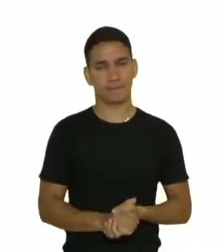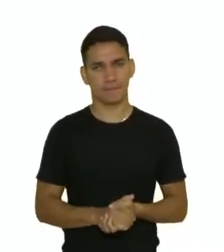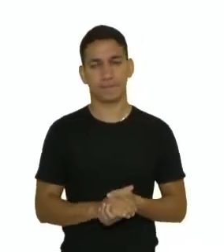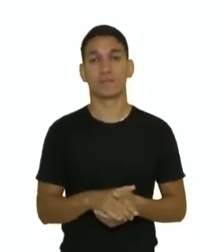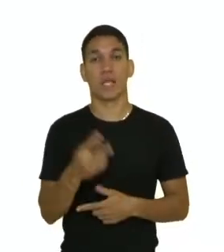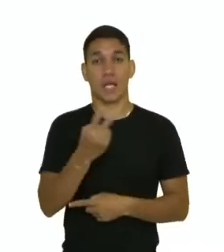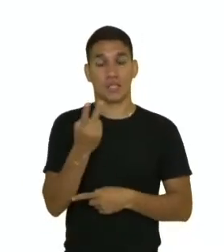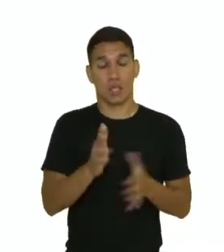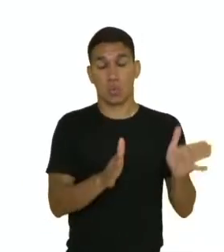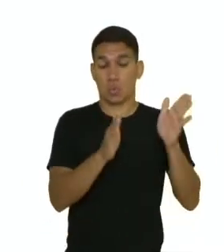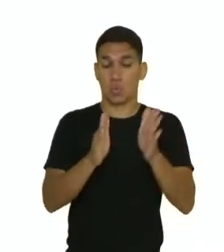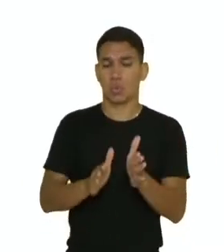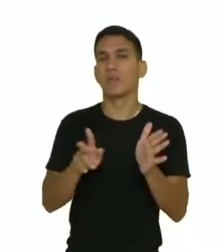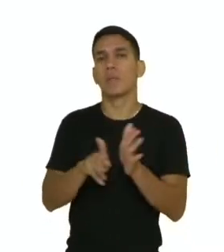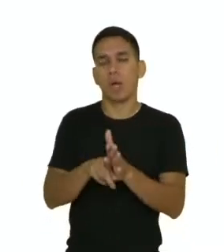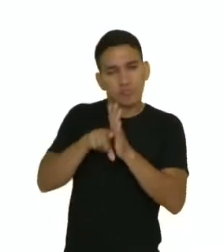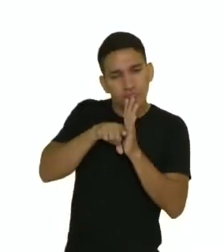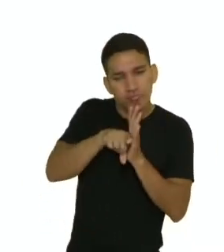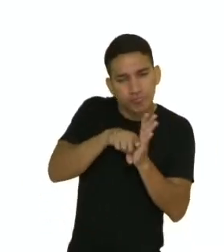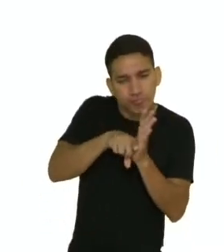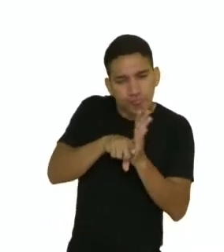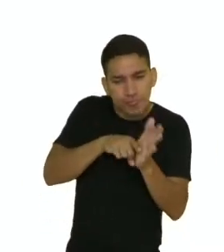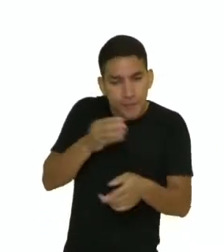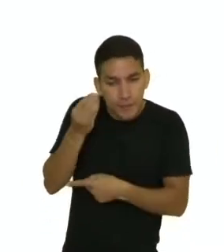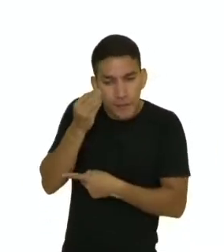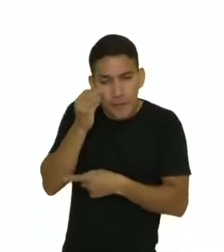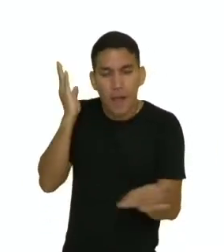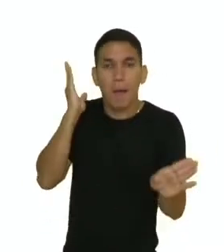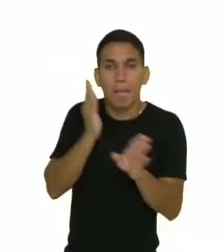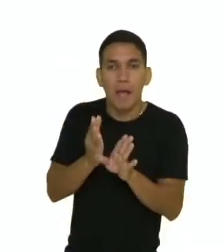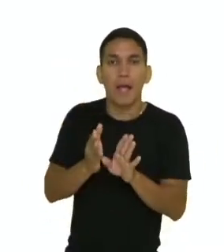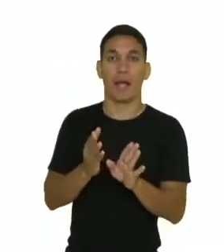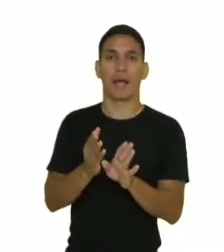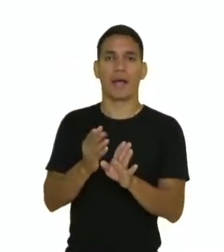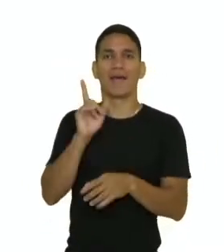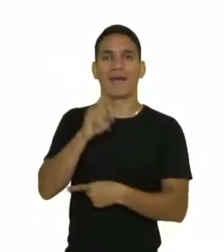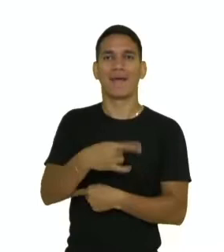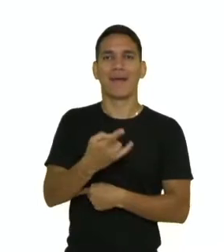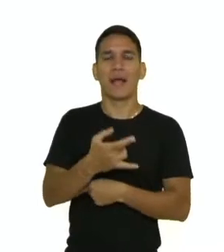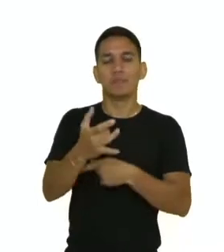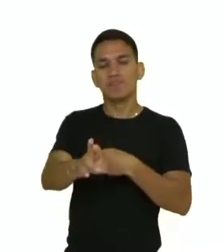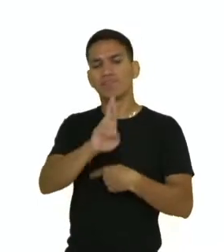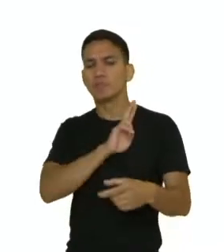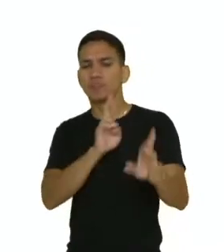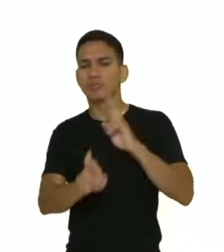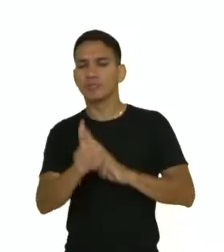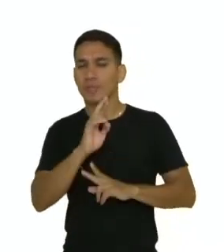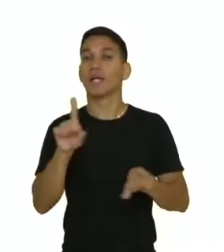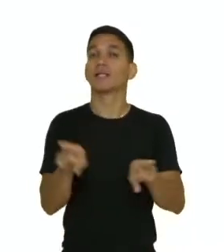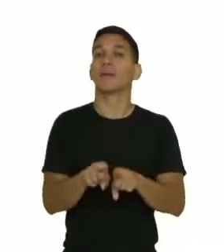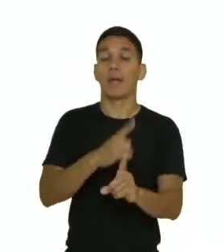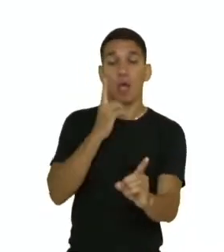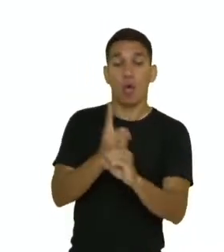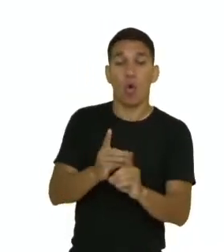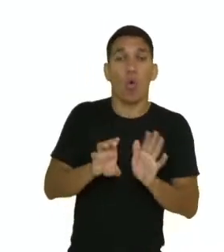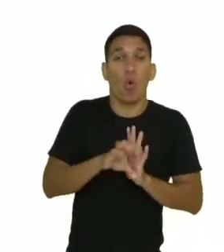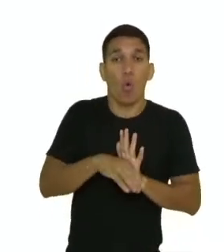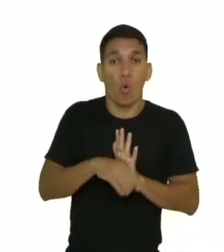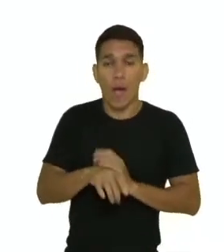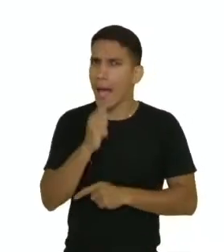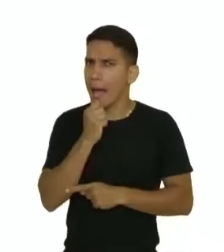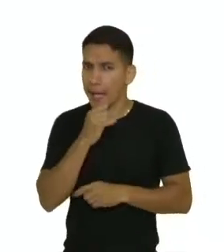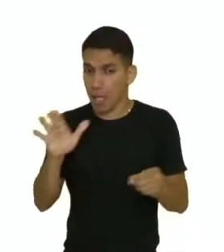é a investigação e busca por respostas, por conceitos que, ainda que não sejam definitivos,